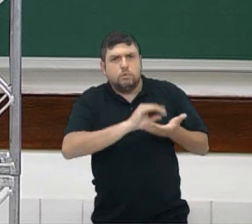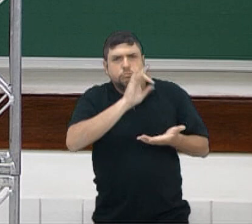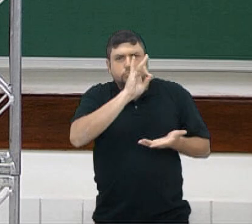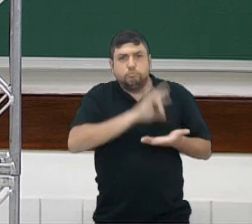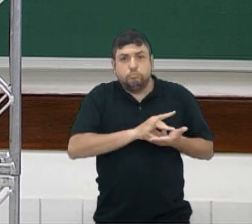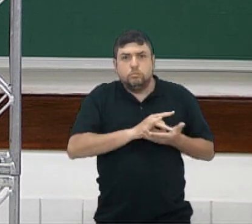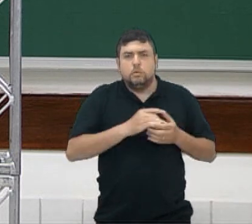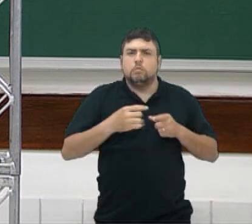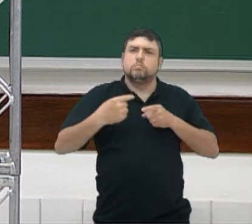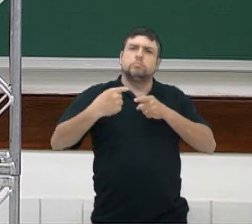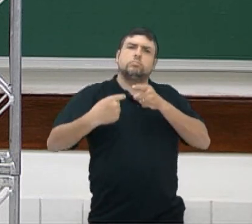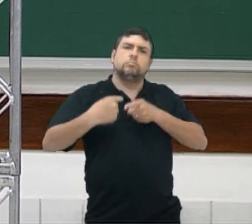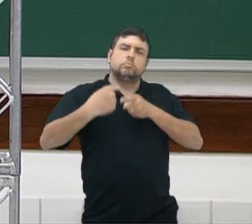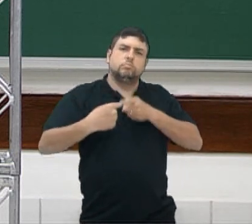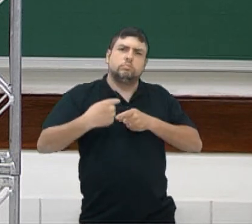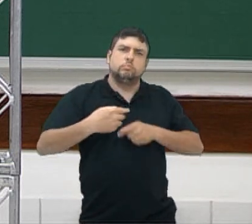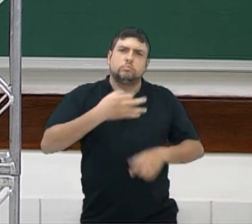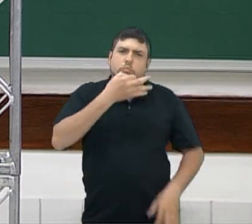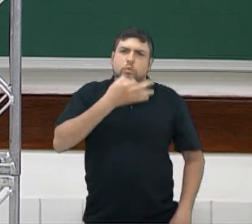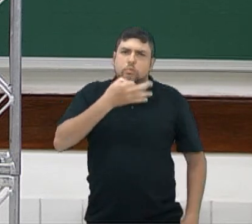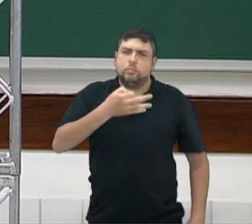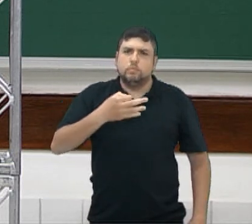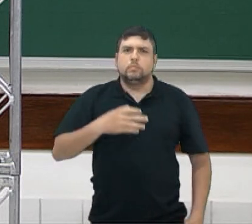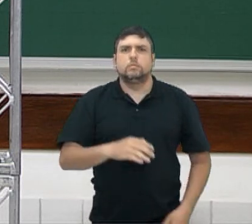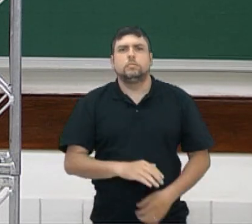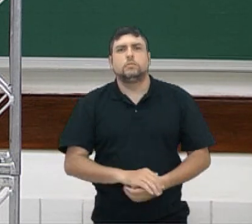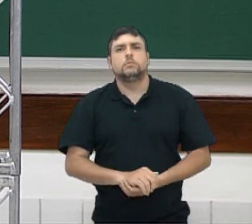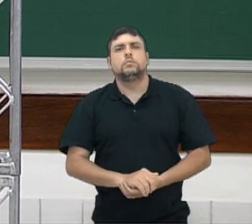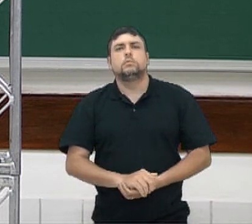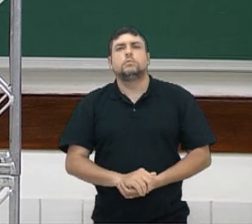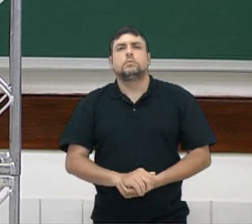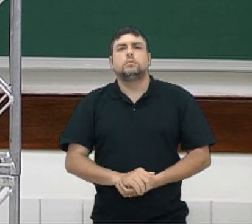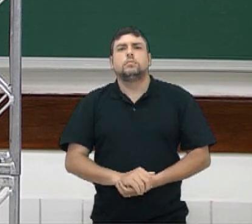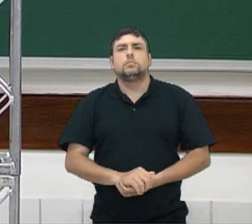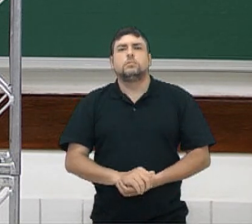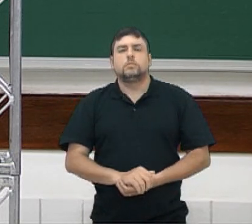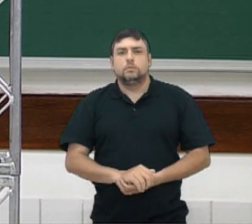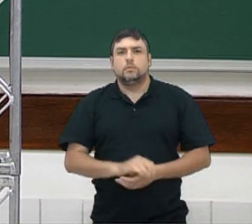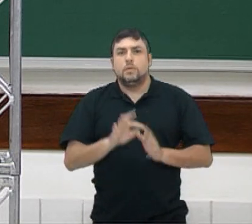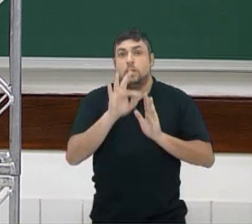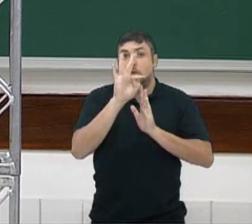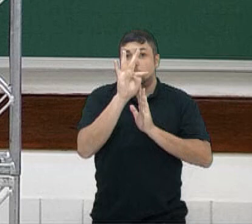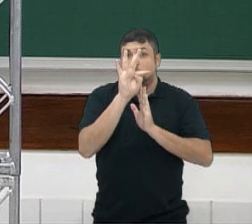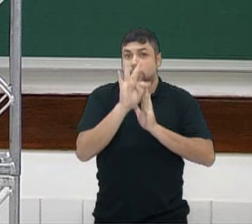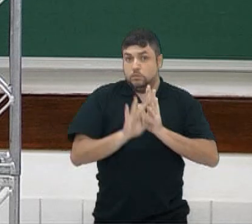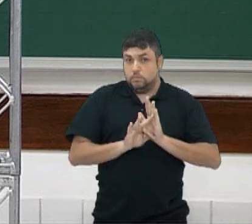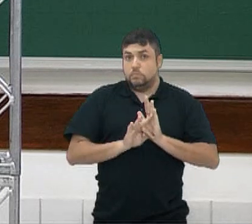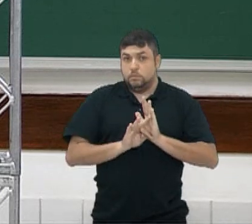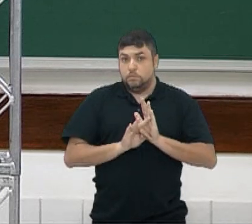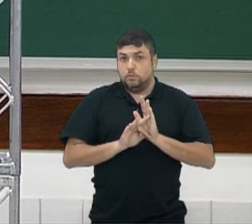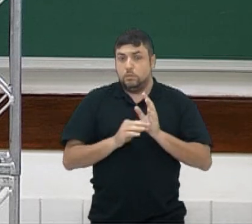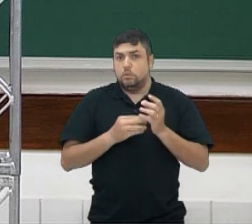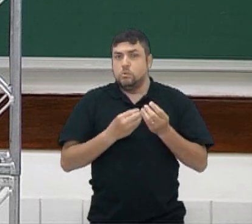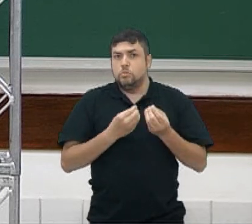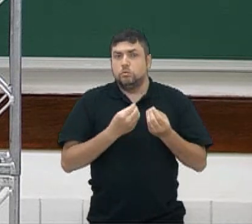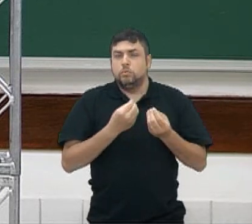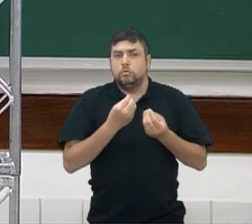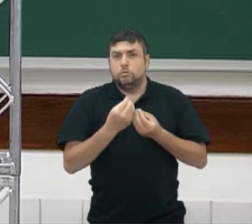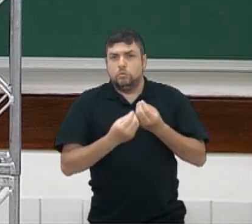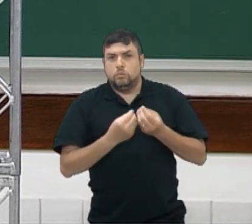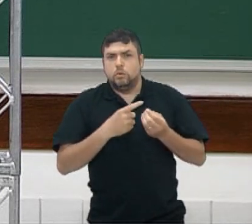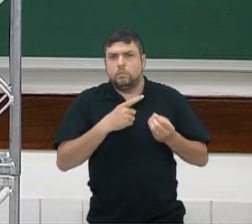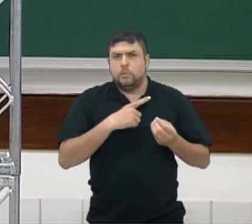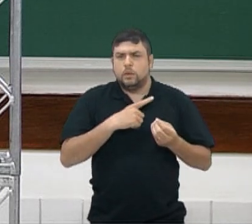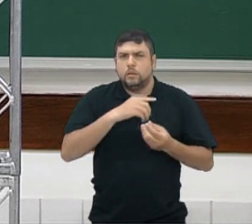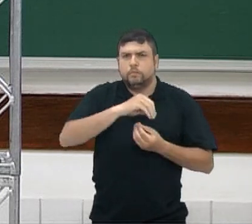a sua opinião. Bom, como eu disse, esses textos, eles fundem sempre